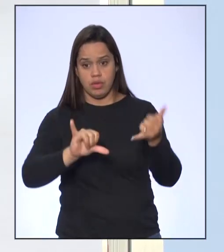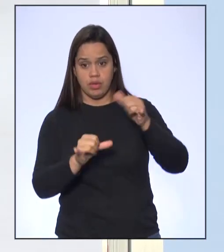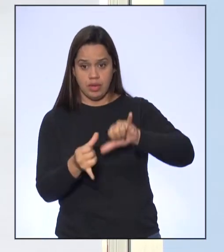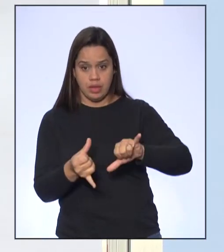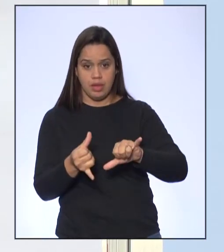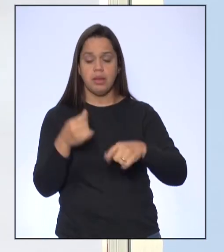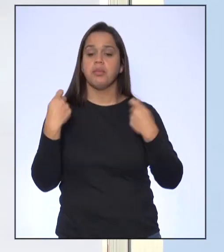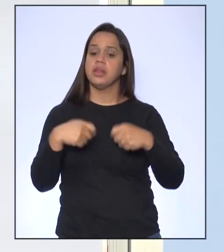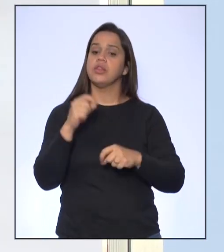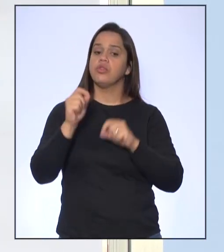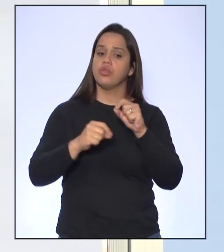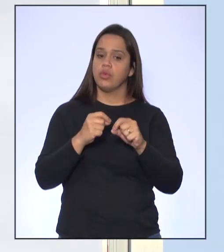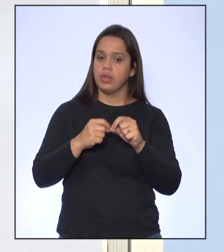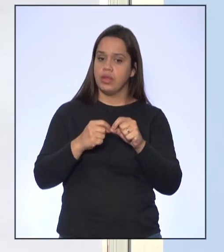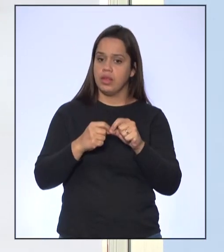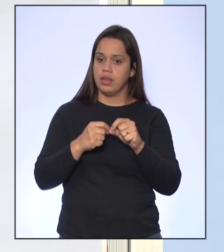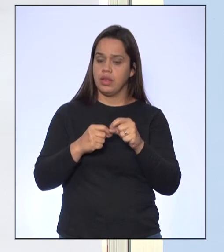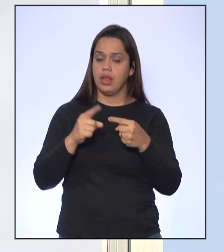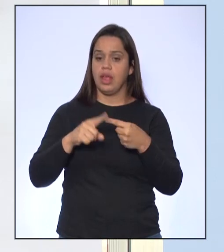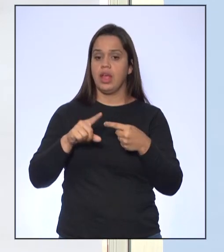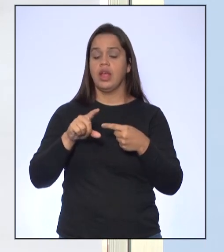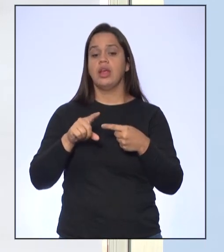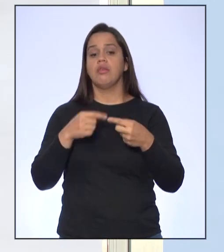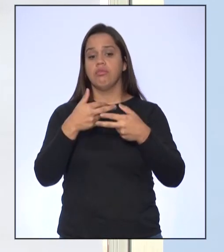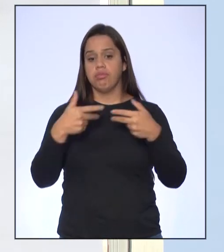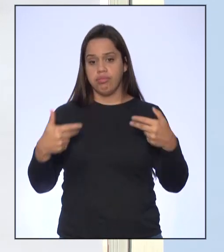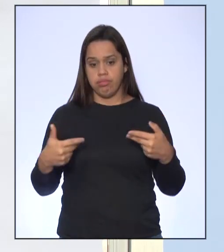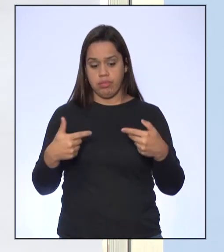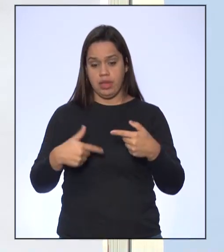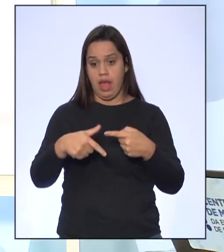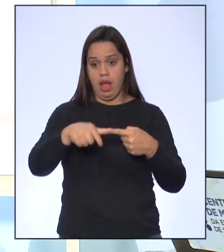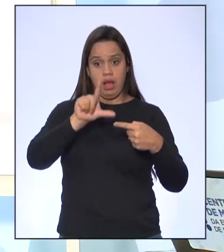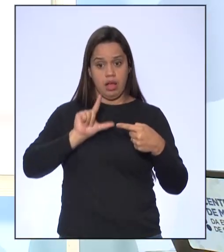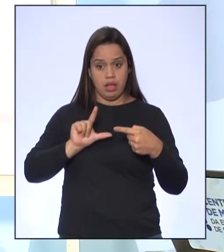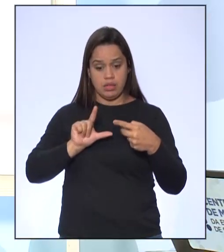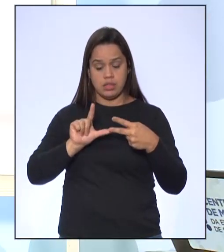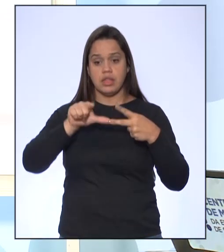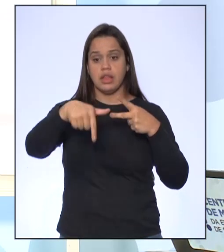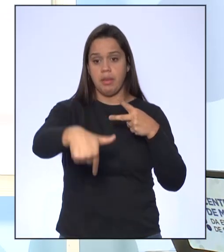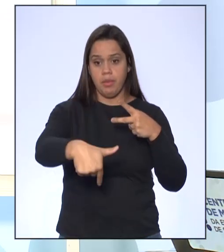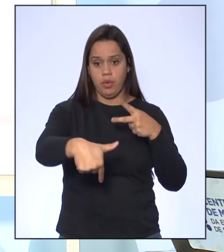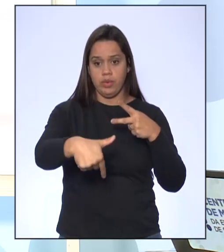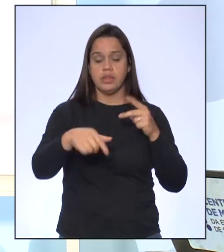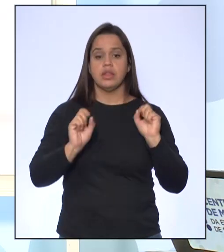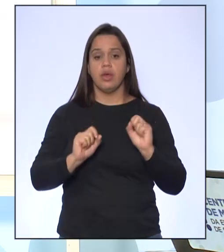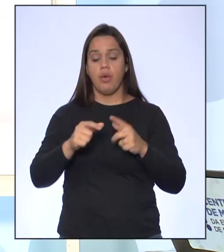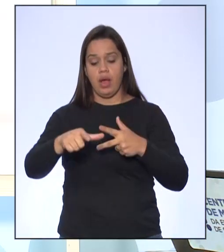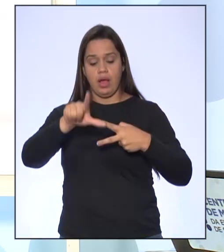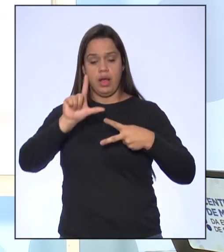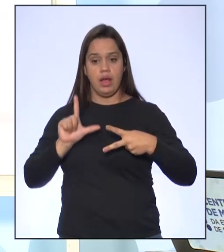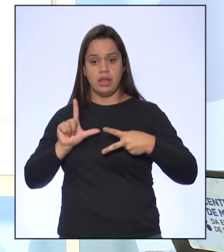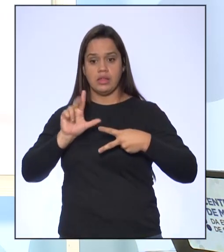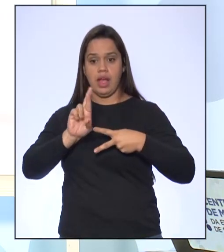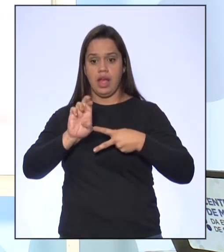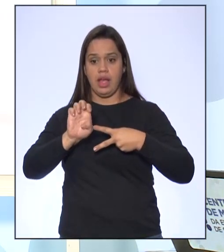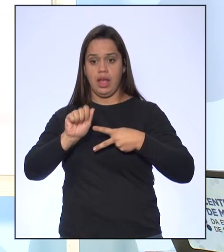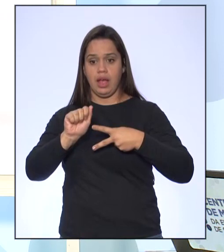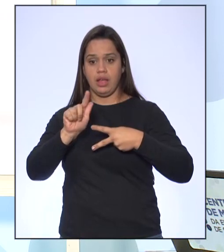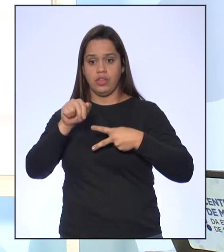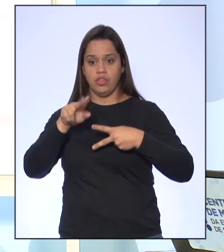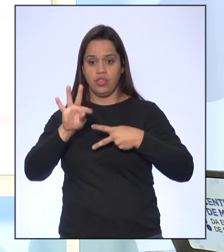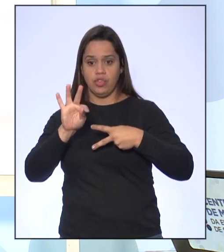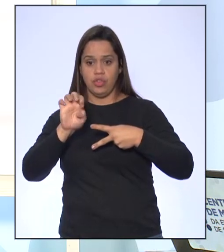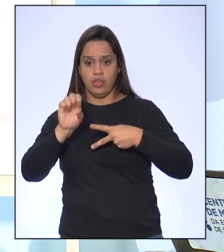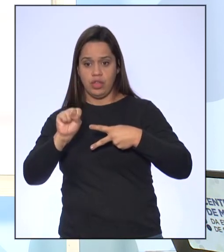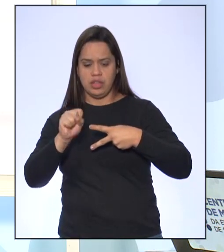precisamos de substâncias antes e outros tipos de substâncias depois. Essas do antes são os reagentes. Então, quem